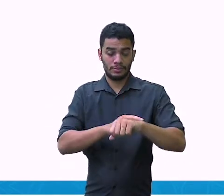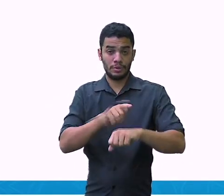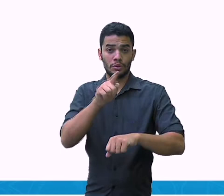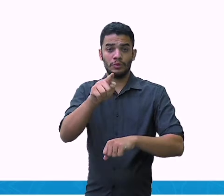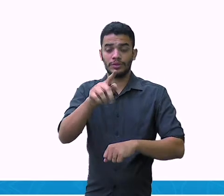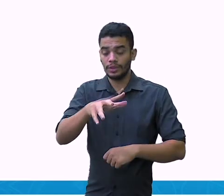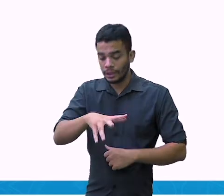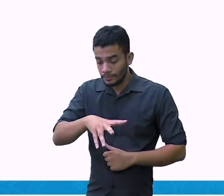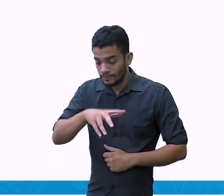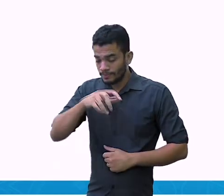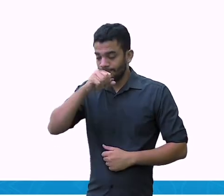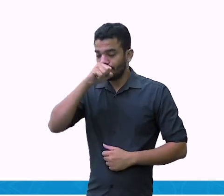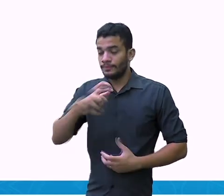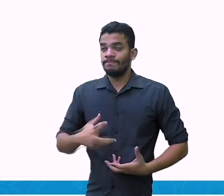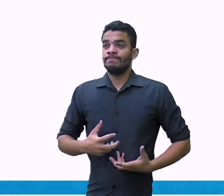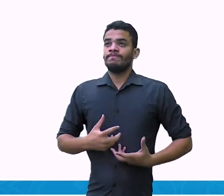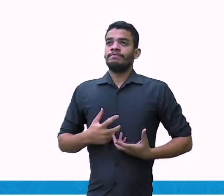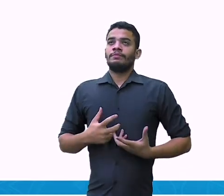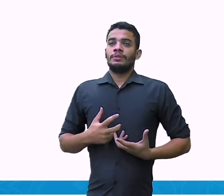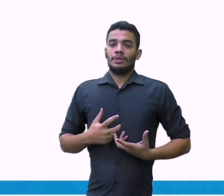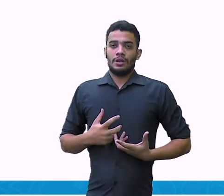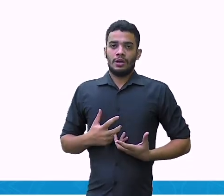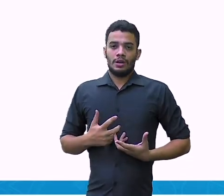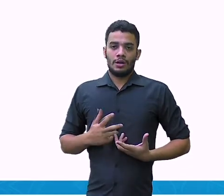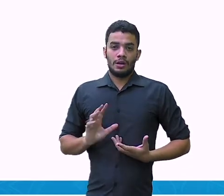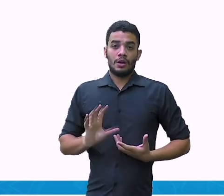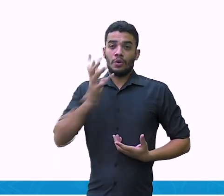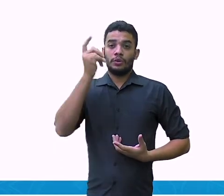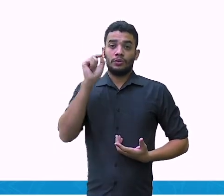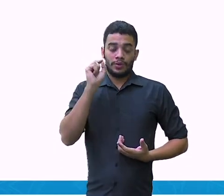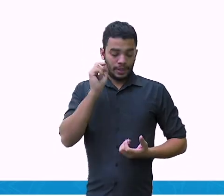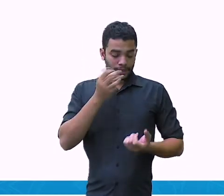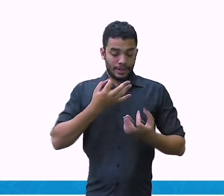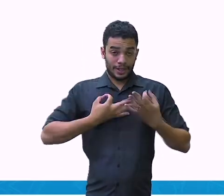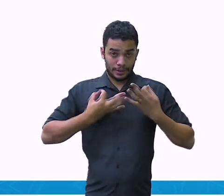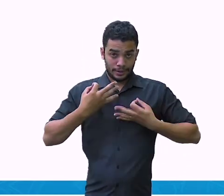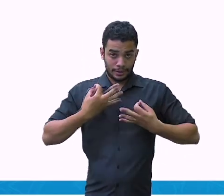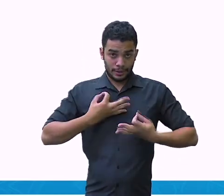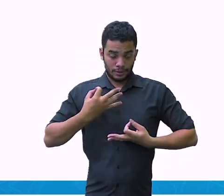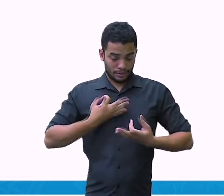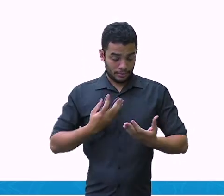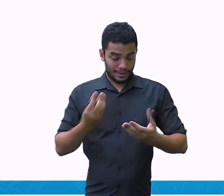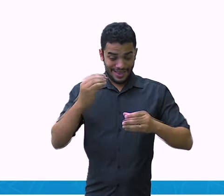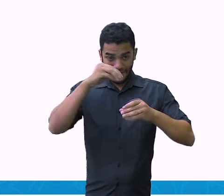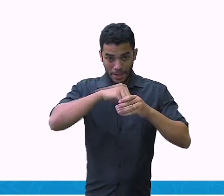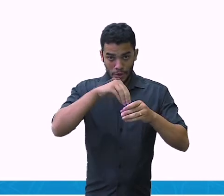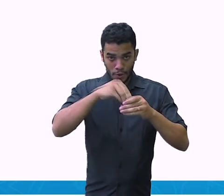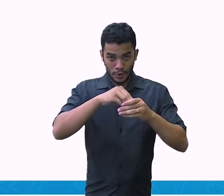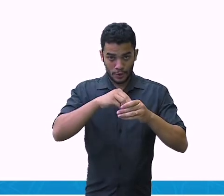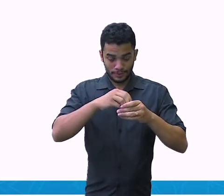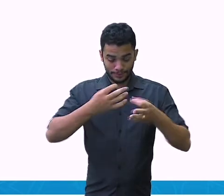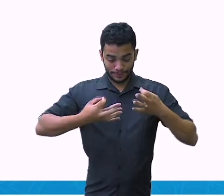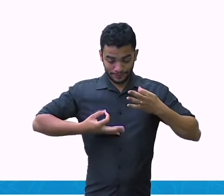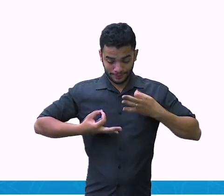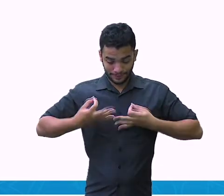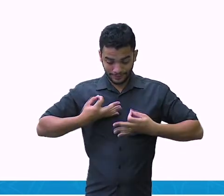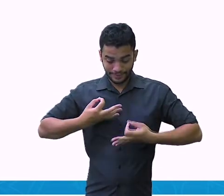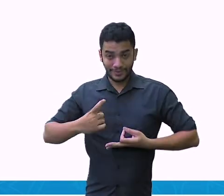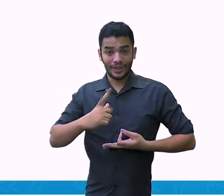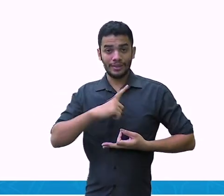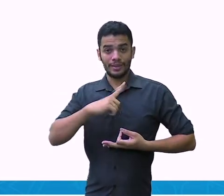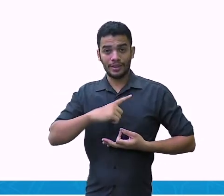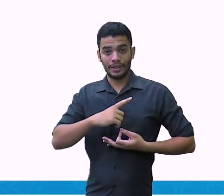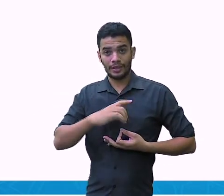inspira, né, para as outras células do seu organismo, tá certo? Então, as hemácias